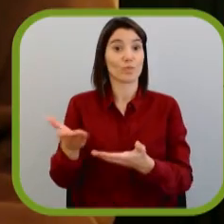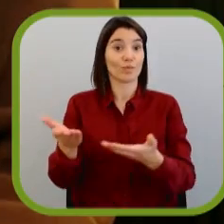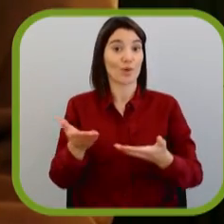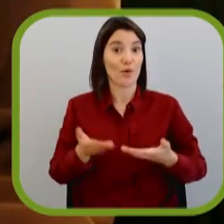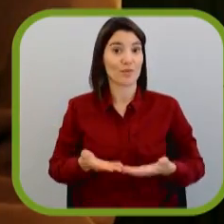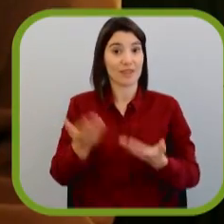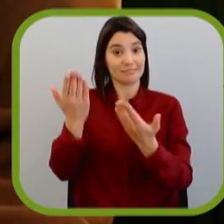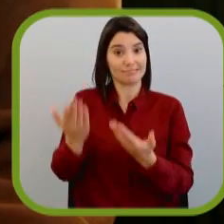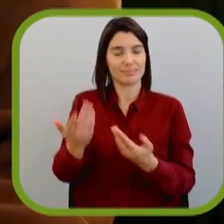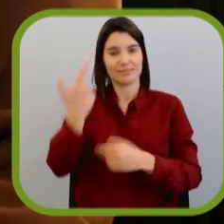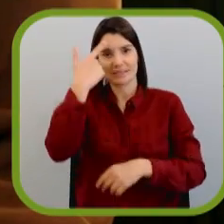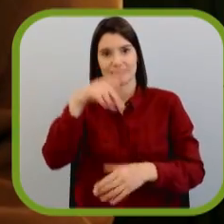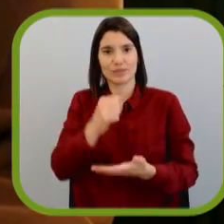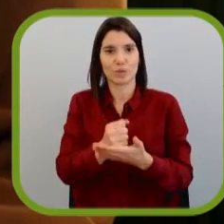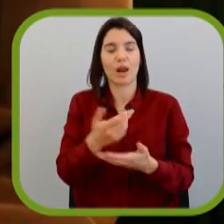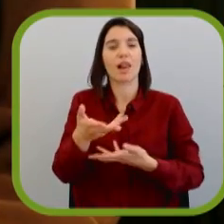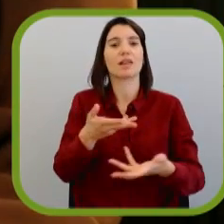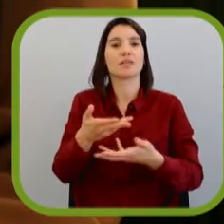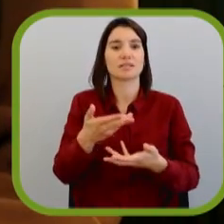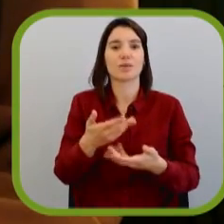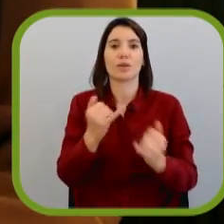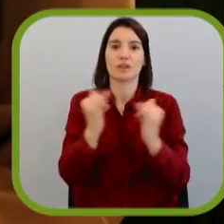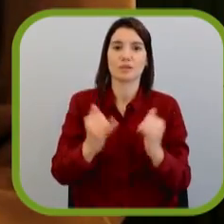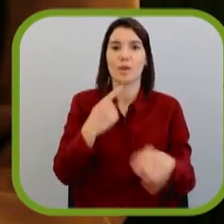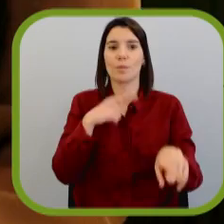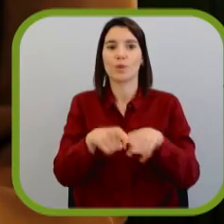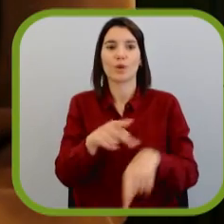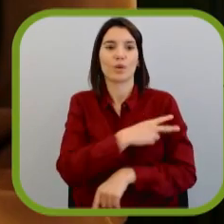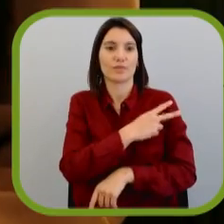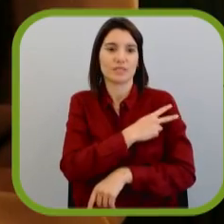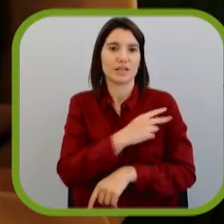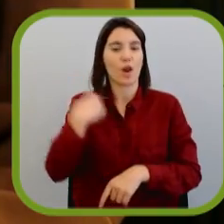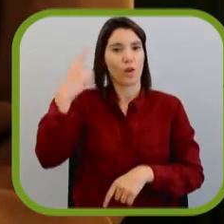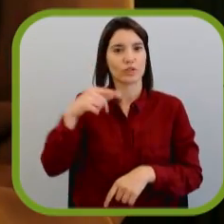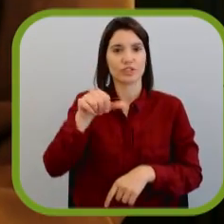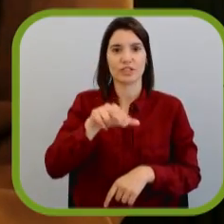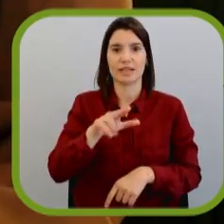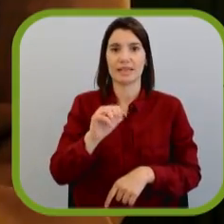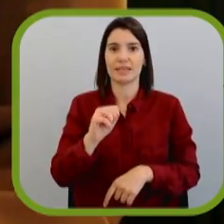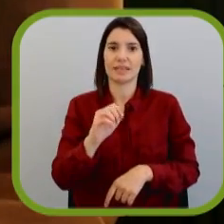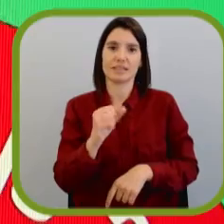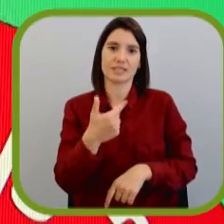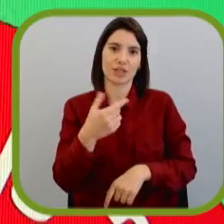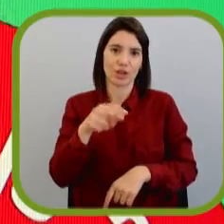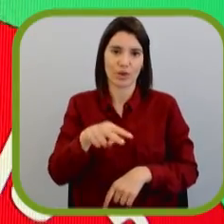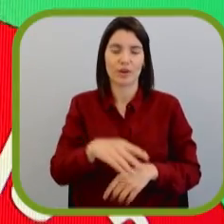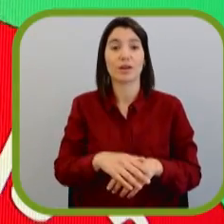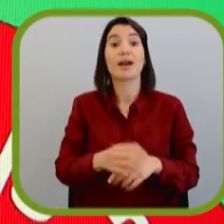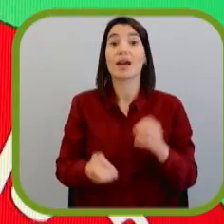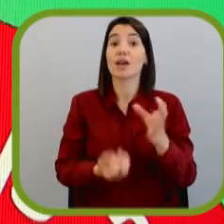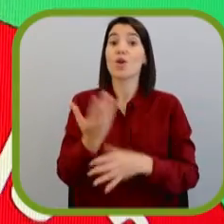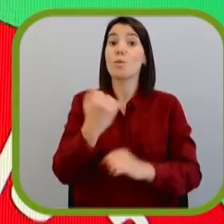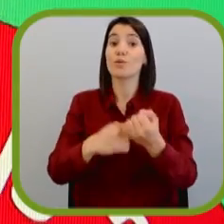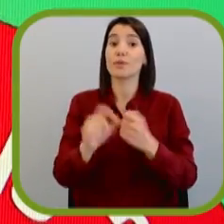O nosso convidado é licenciado em Relações Internacionais e Política pela Universidade de Kingston, em Londres. É fundador